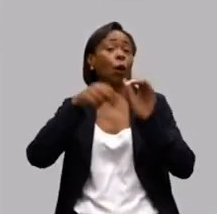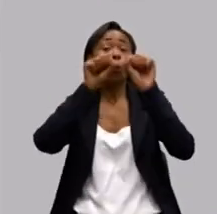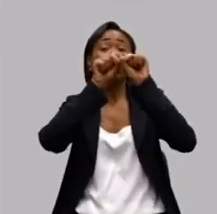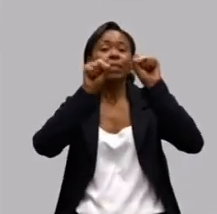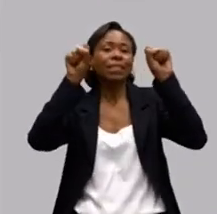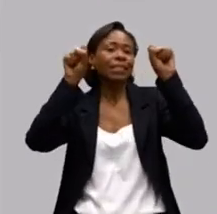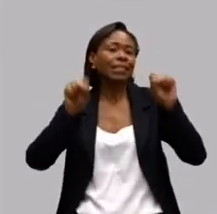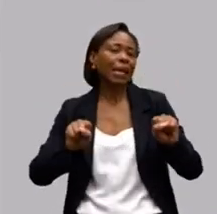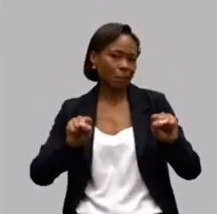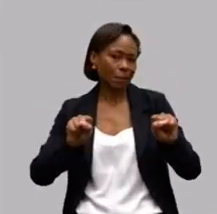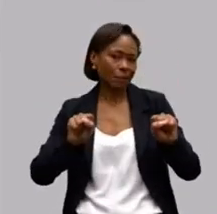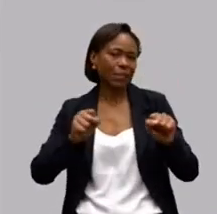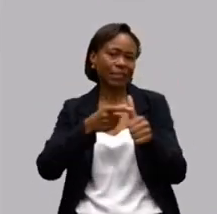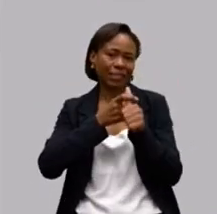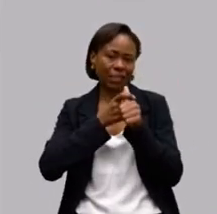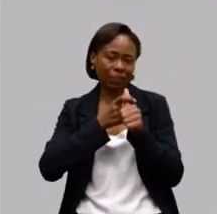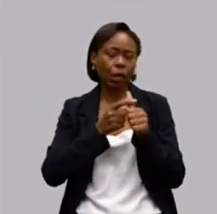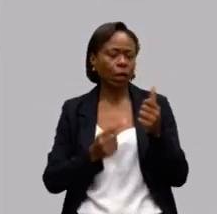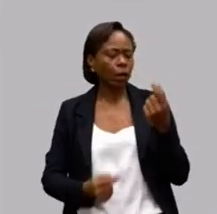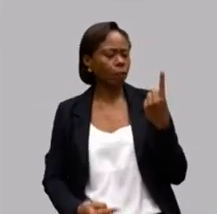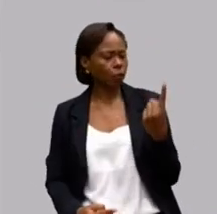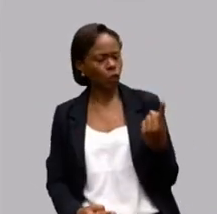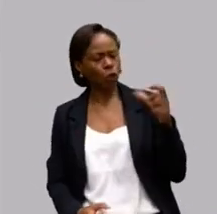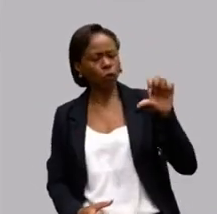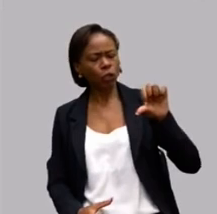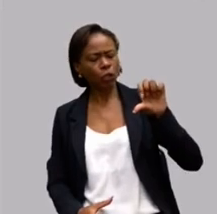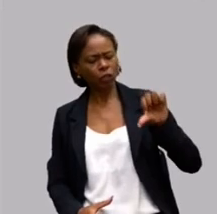entre 1998 e